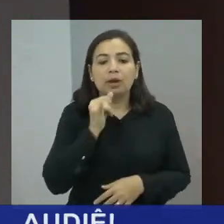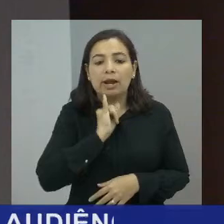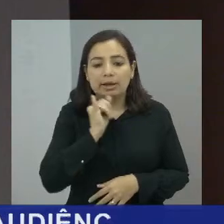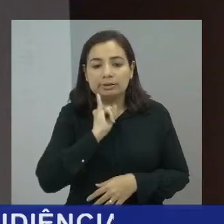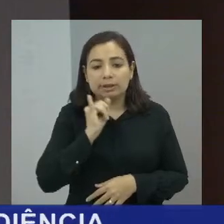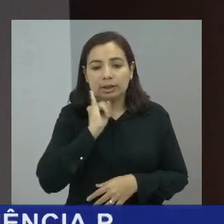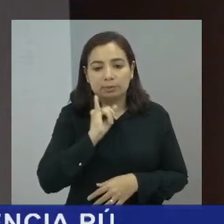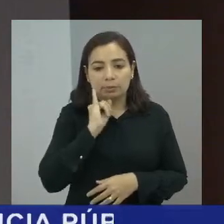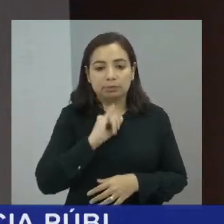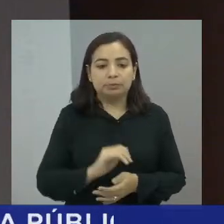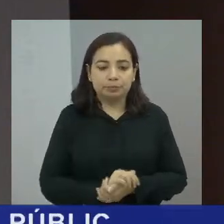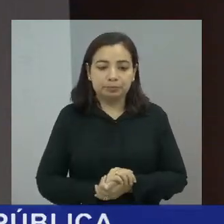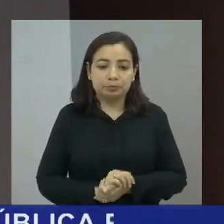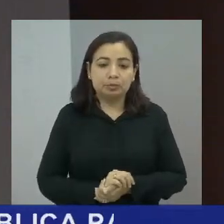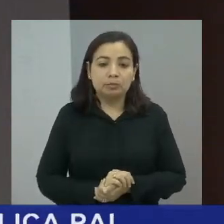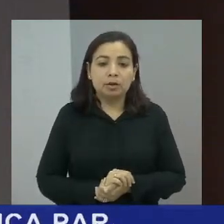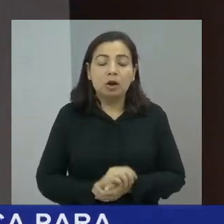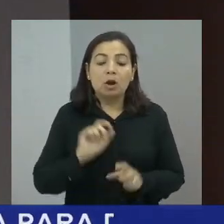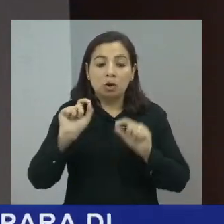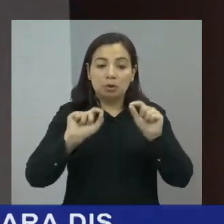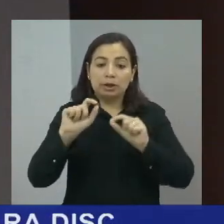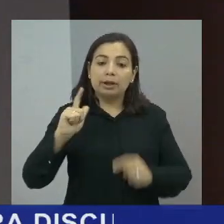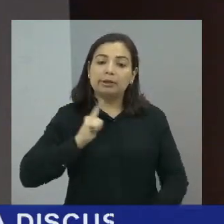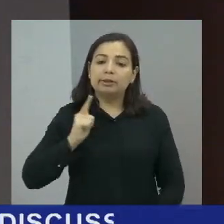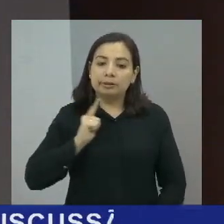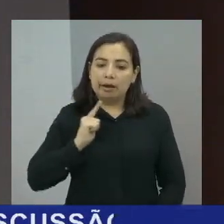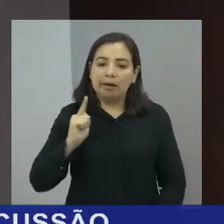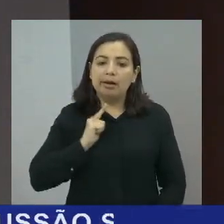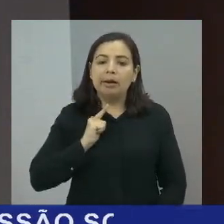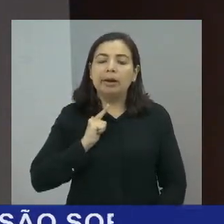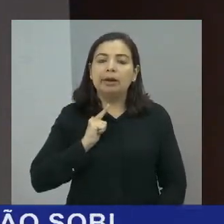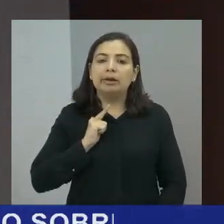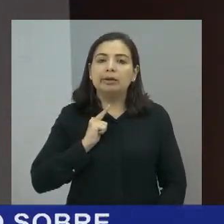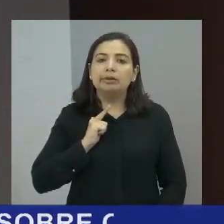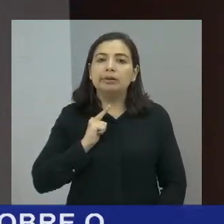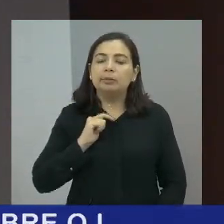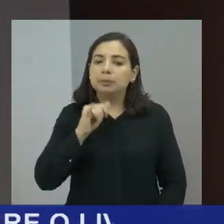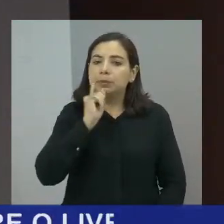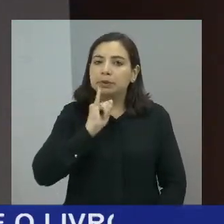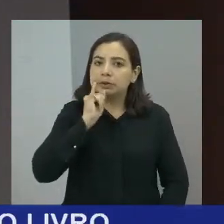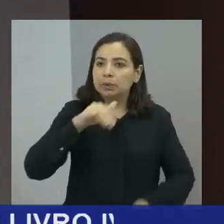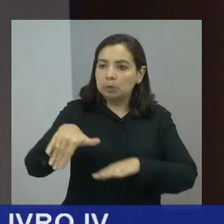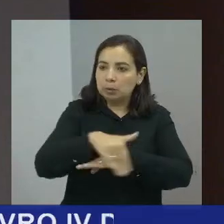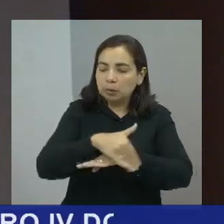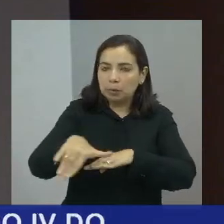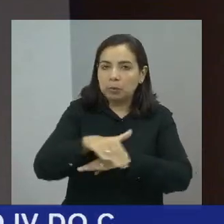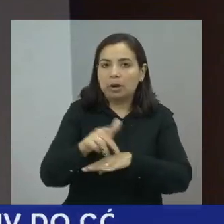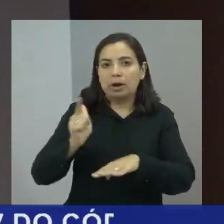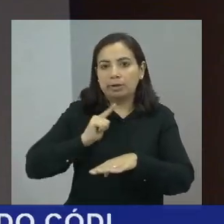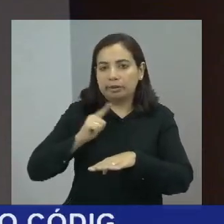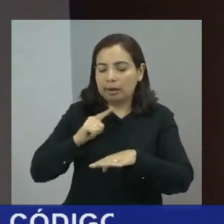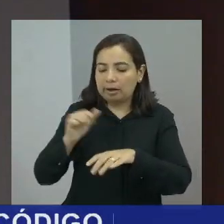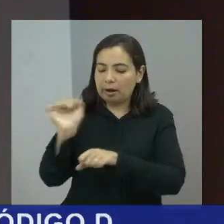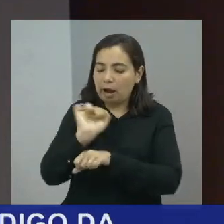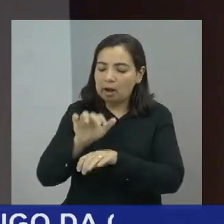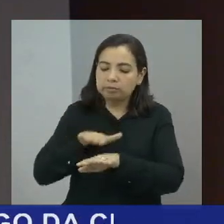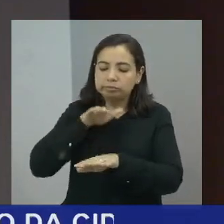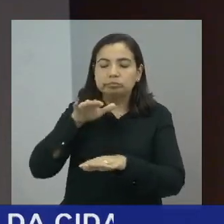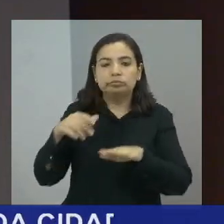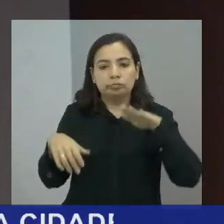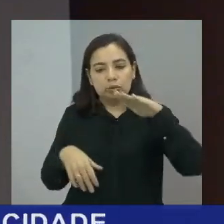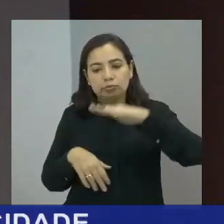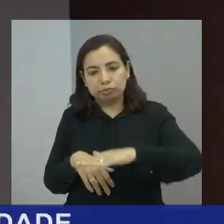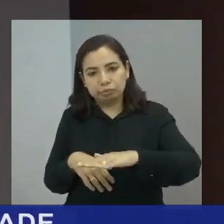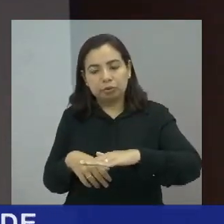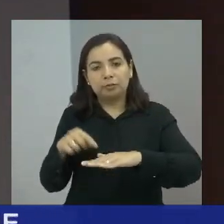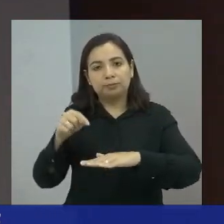923. Efetuar nos logradouros públicos reparo de veículos, troca de óleo e lavagem, essa é